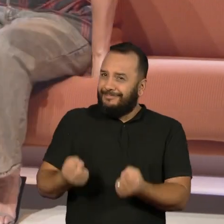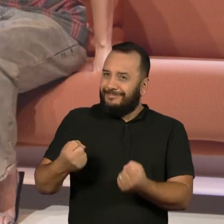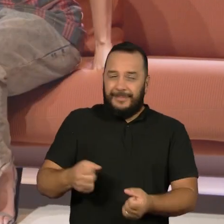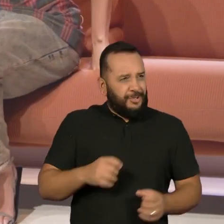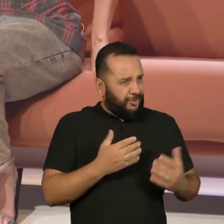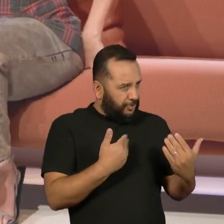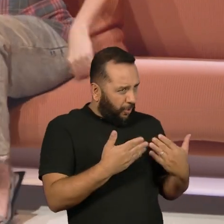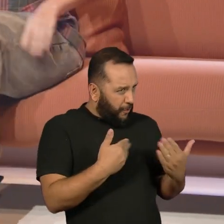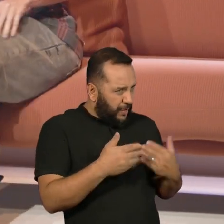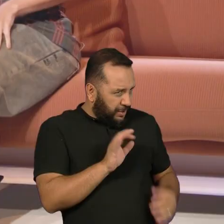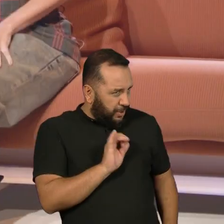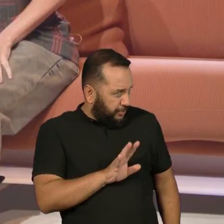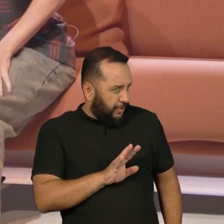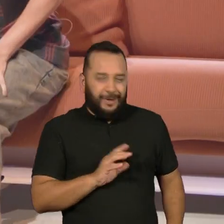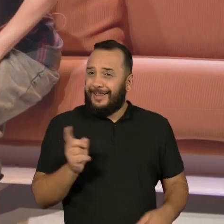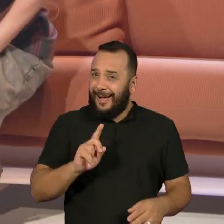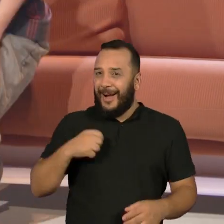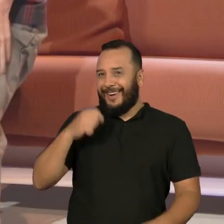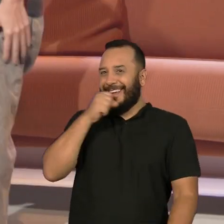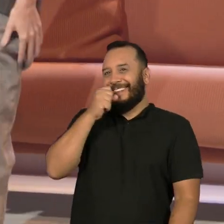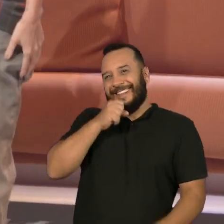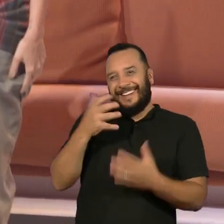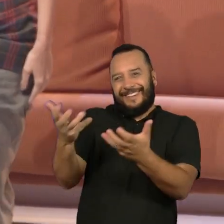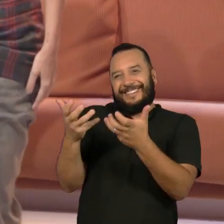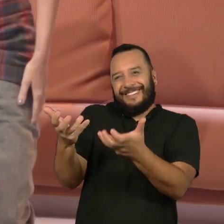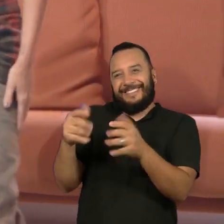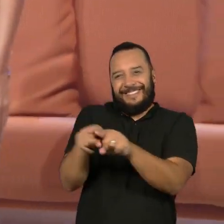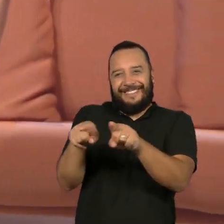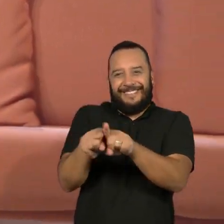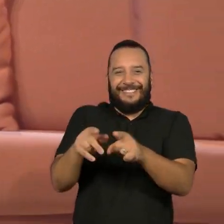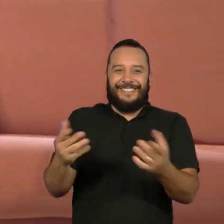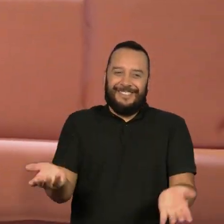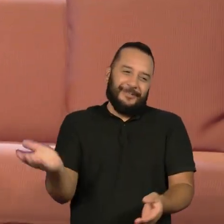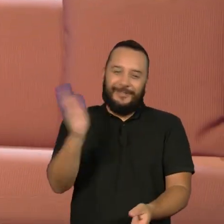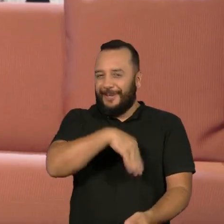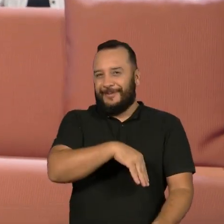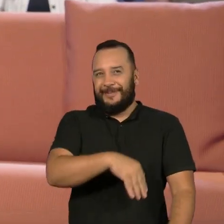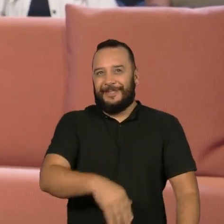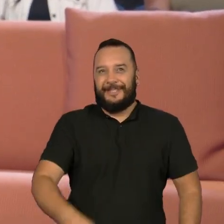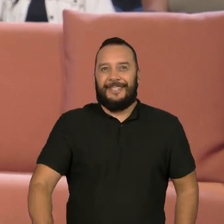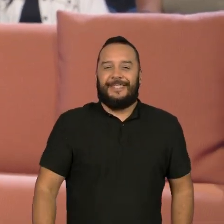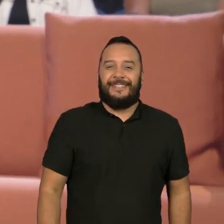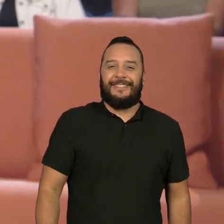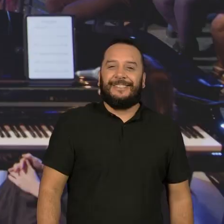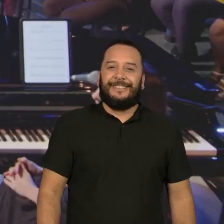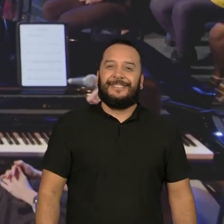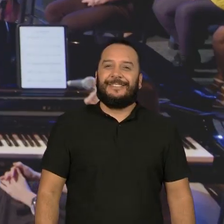aqui conversar? Não, eu sei que eu tenho que jantar aqui também hoje. Vamos embora.